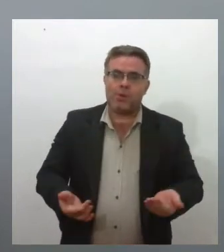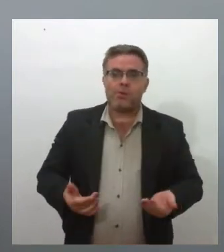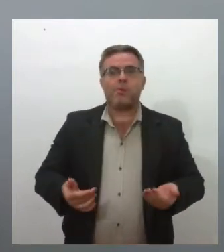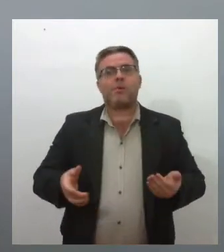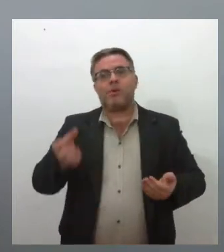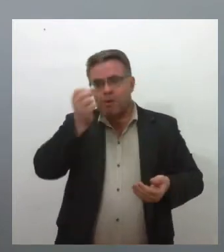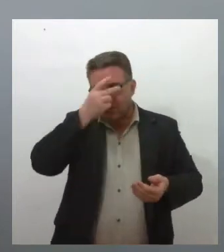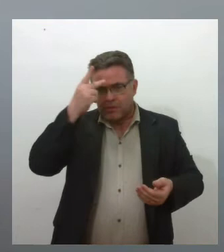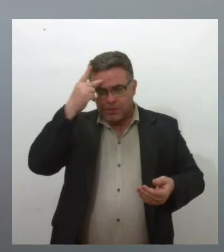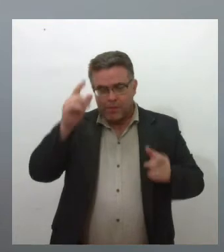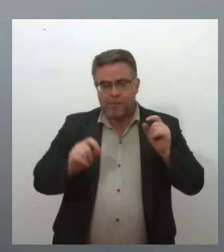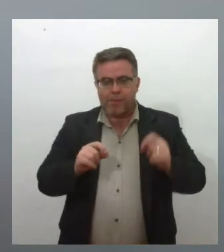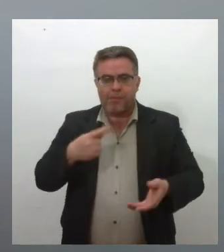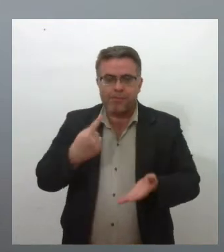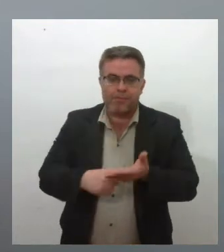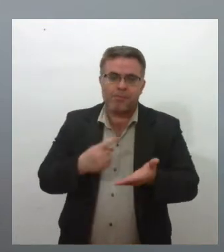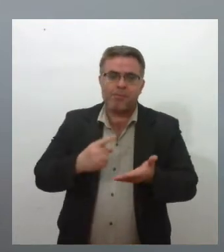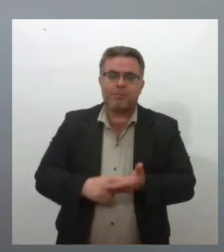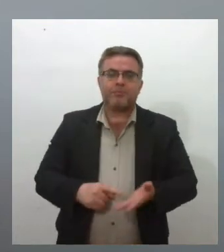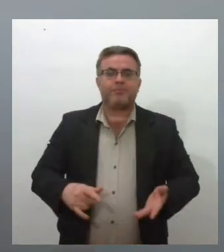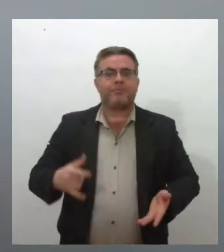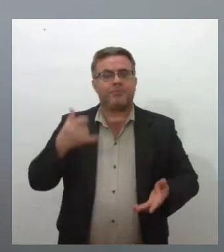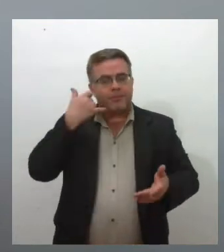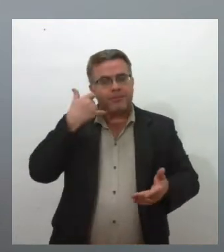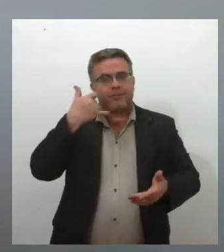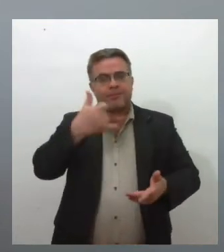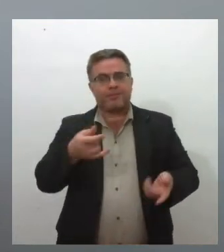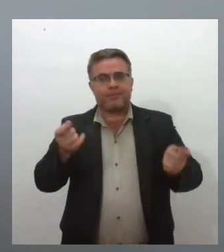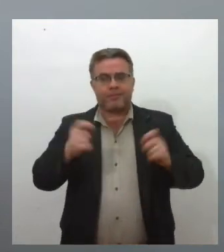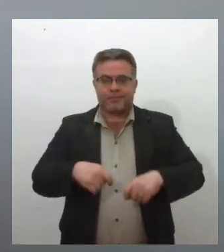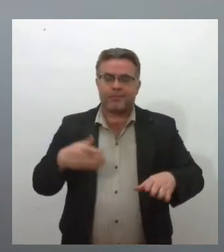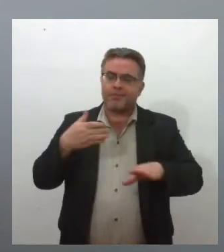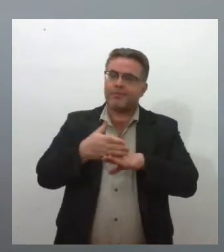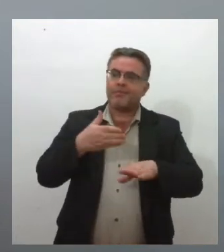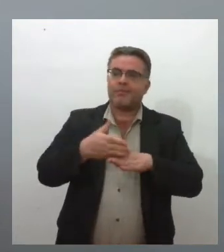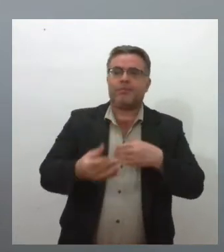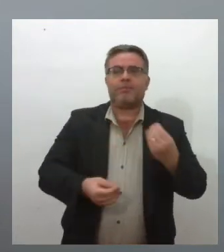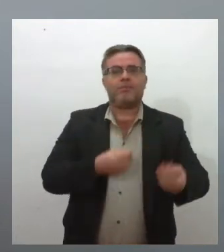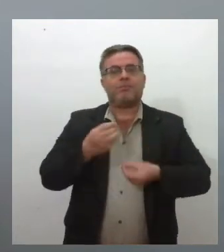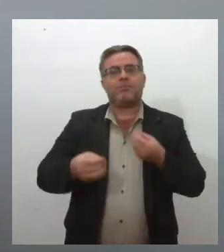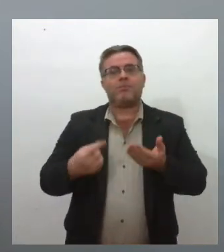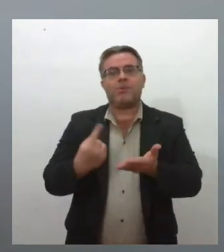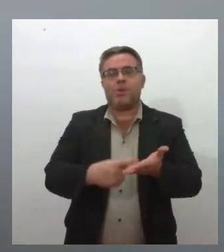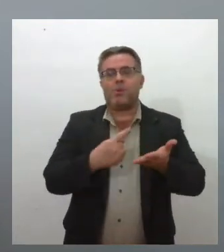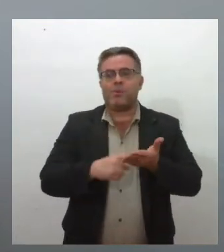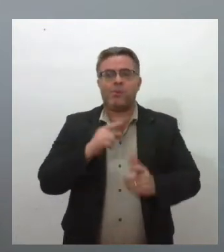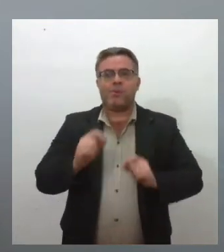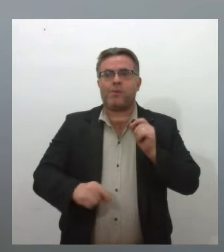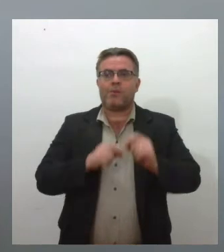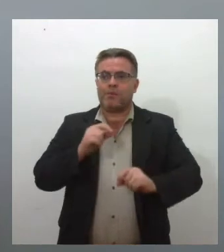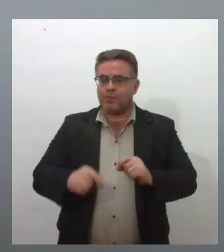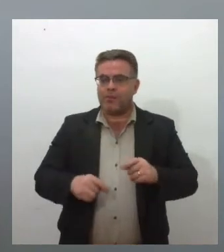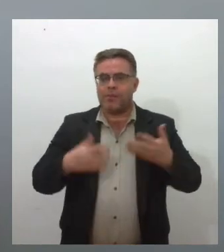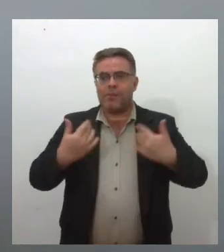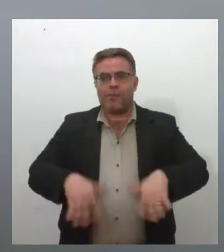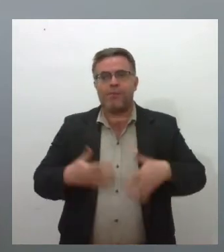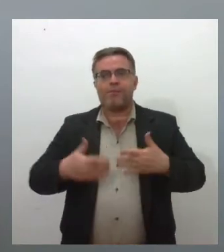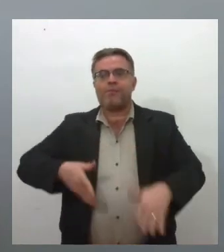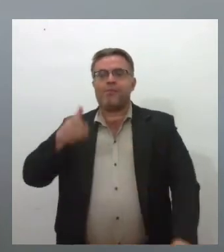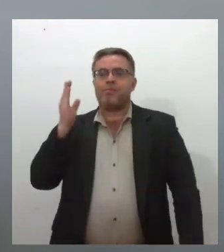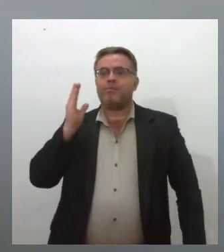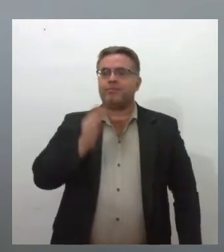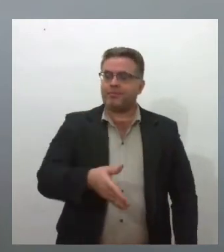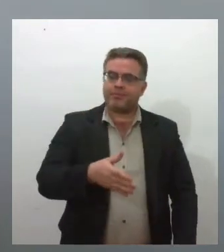Prefeitura vai ter um canal direto, abre-se um processo digital. Esse processo é um canal direto com